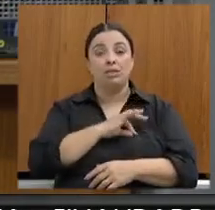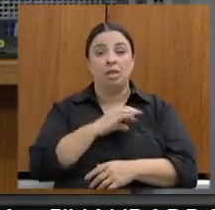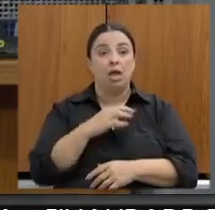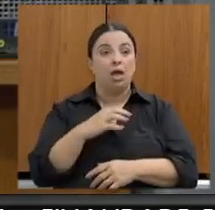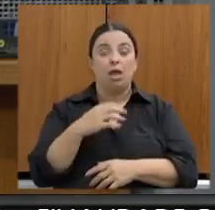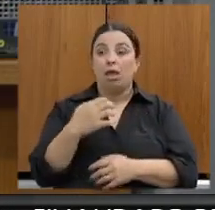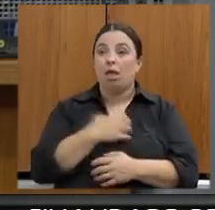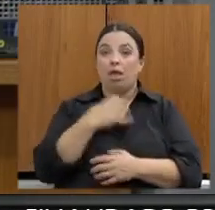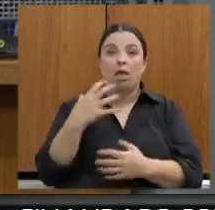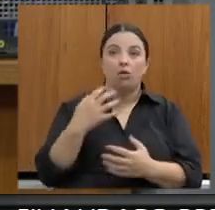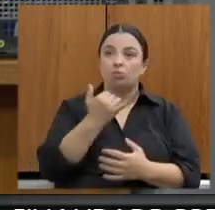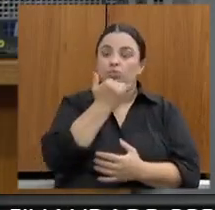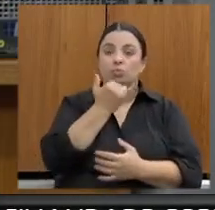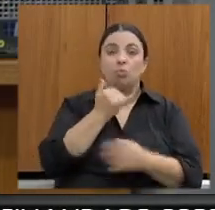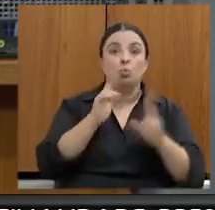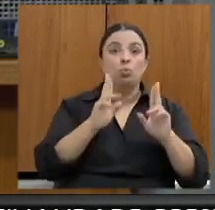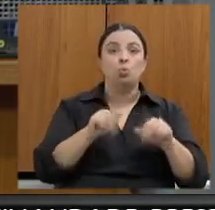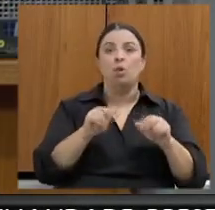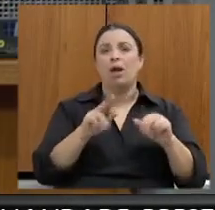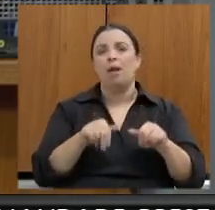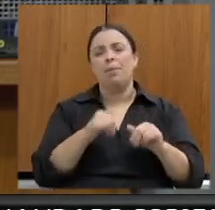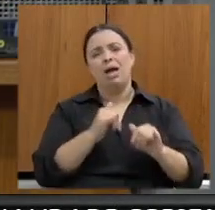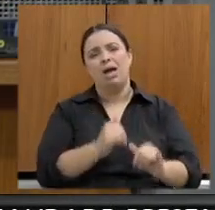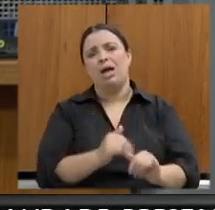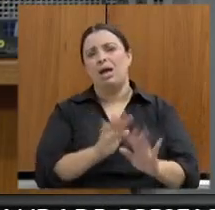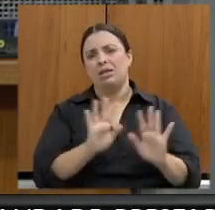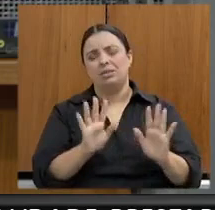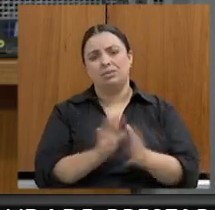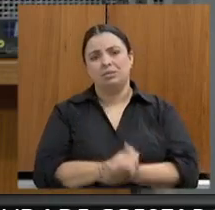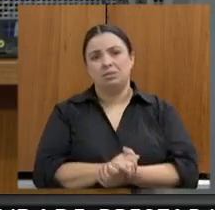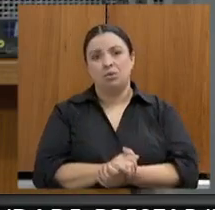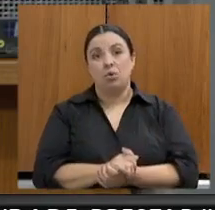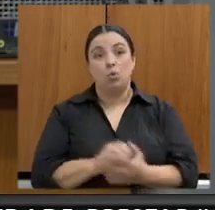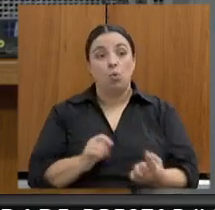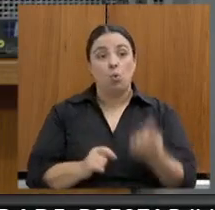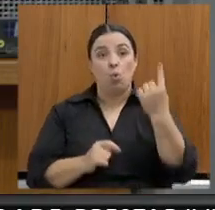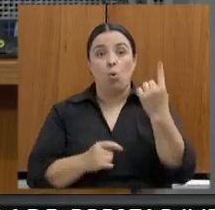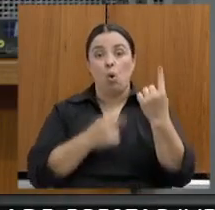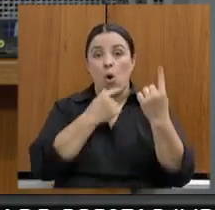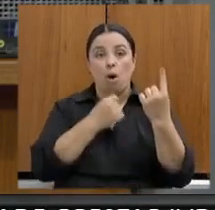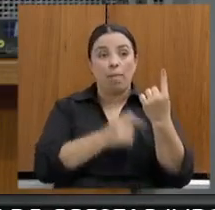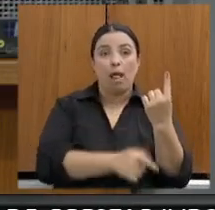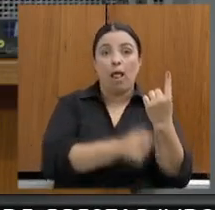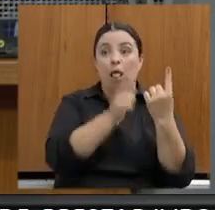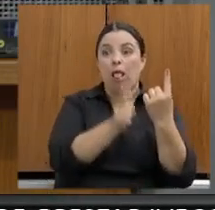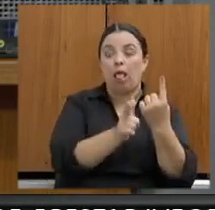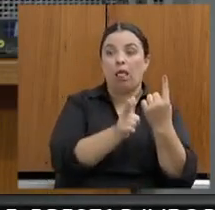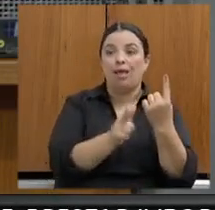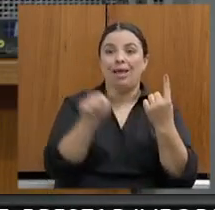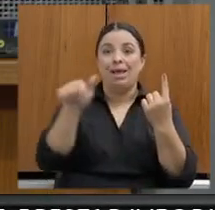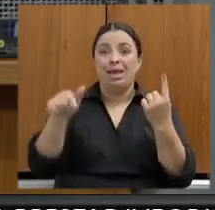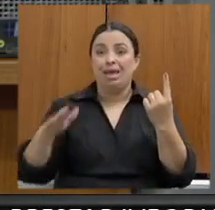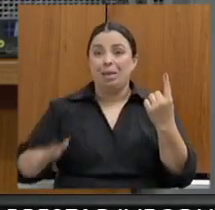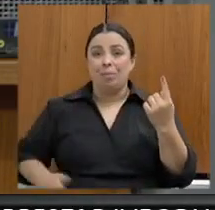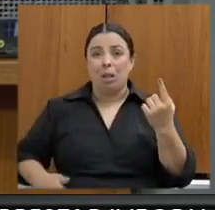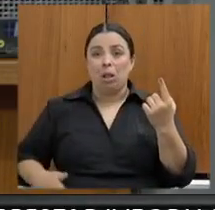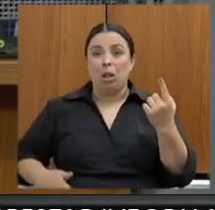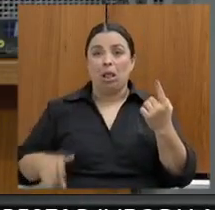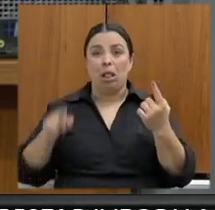com uma arma e enfrentar criminosos com armas poderosíssimas